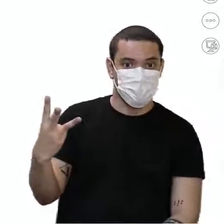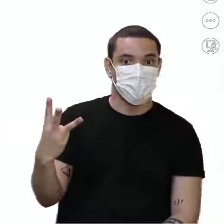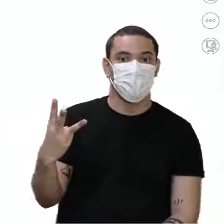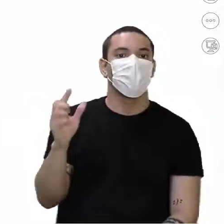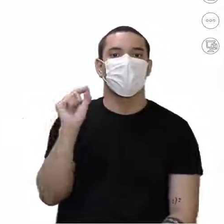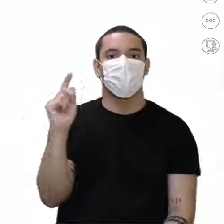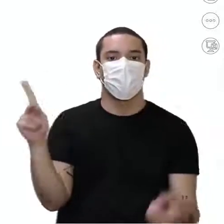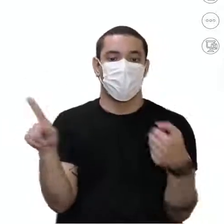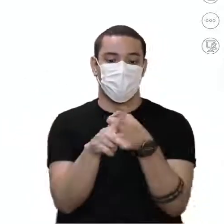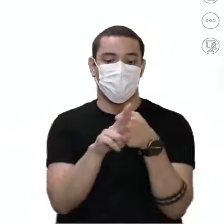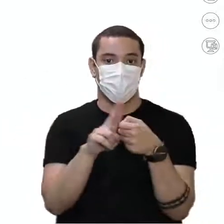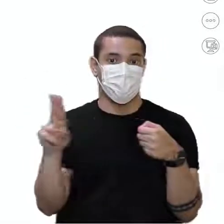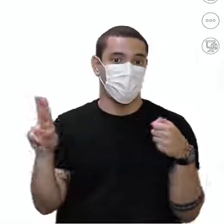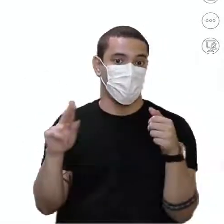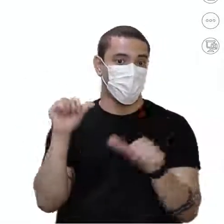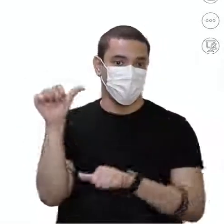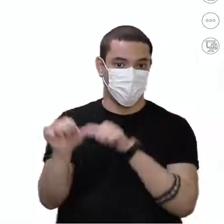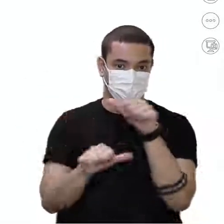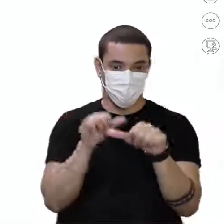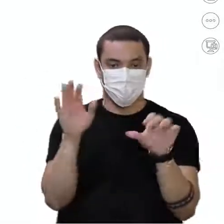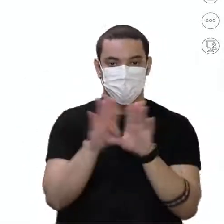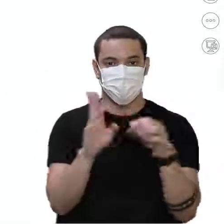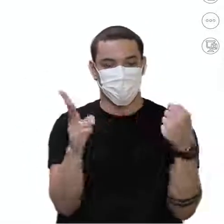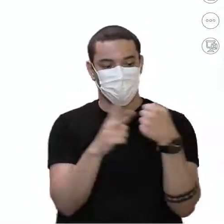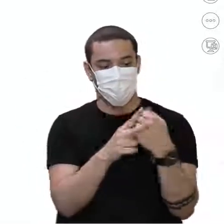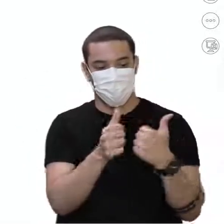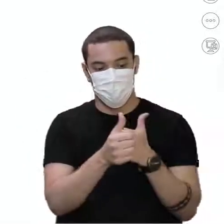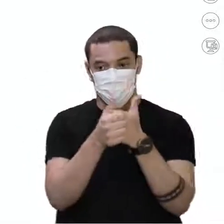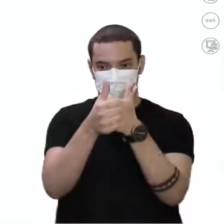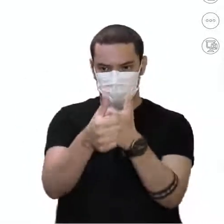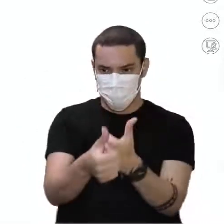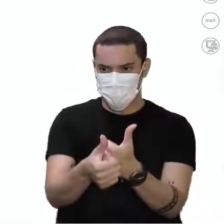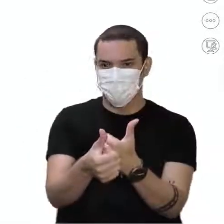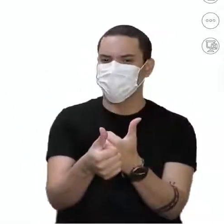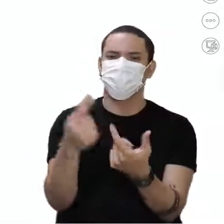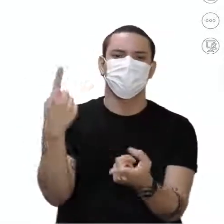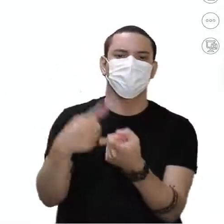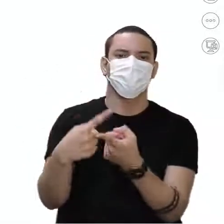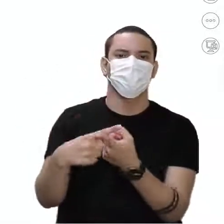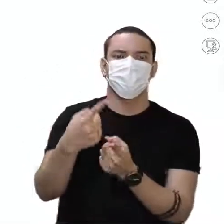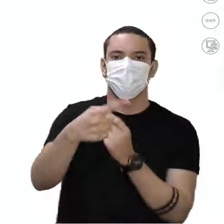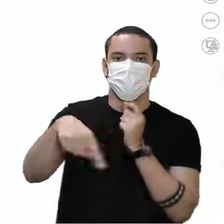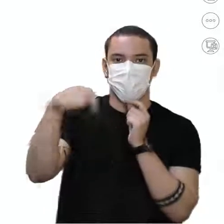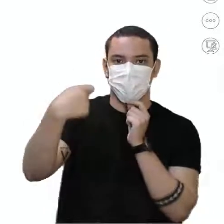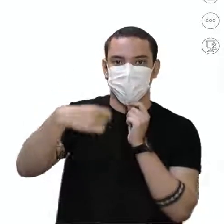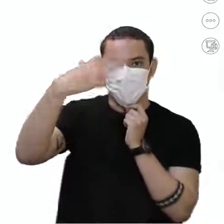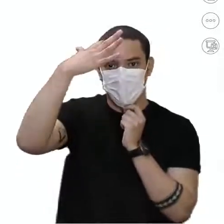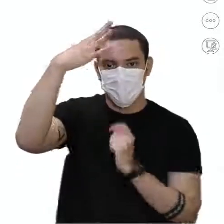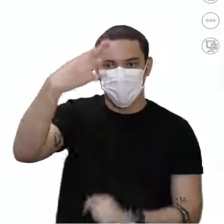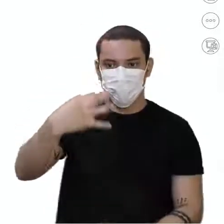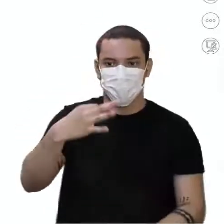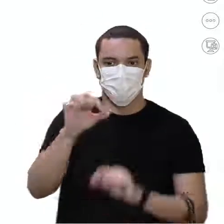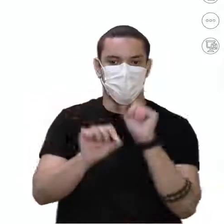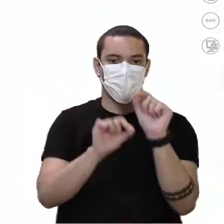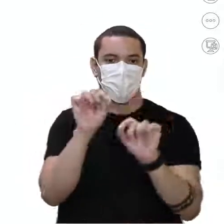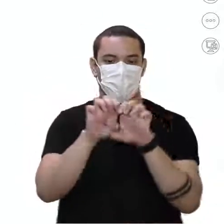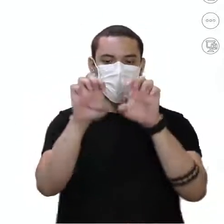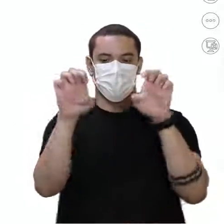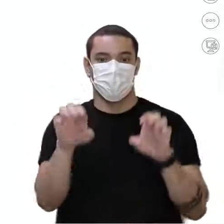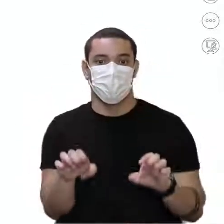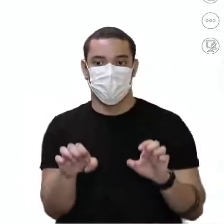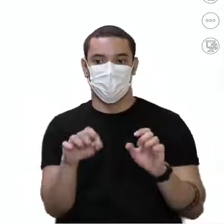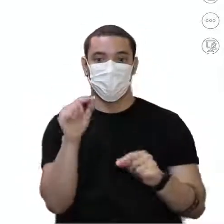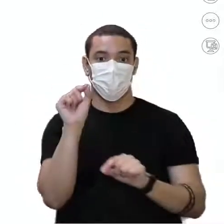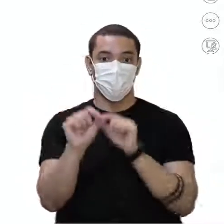o pronome e, obviamente, o meu verbo auxiliar. Estão entendendo? Porque você precisa entender a estrutura.